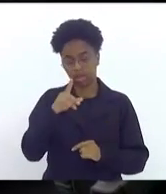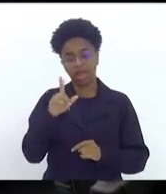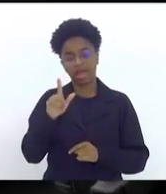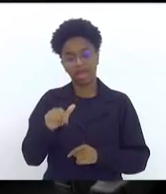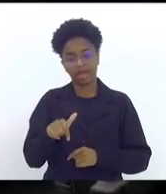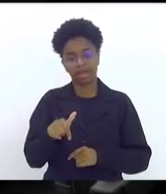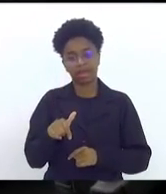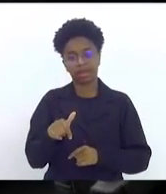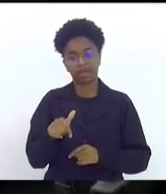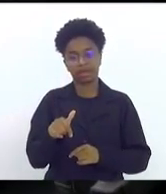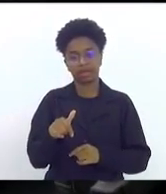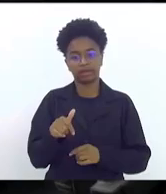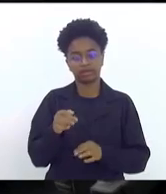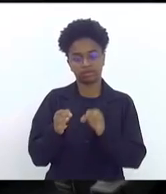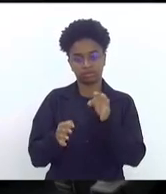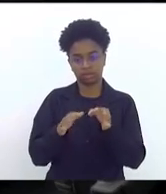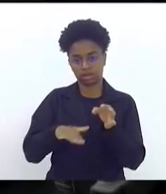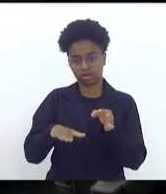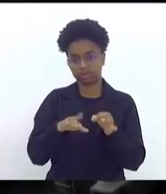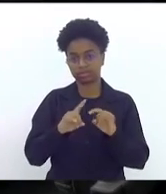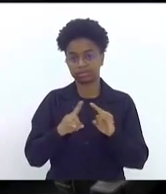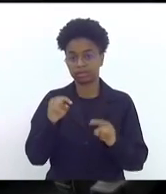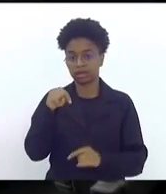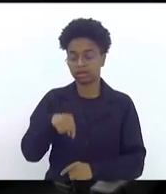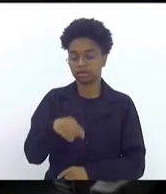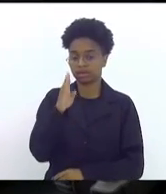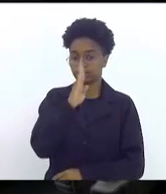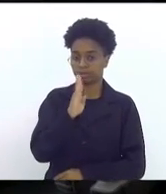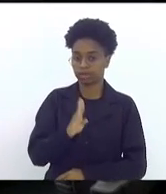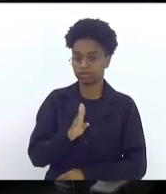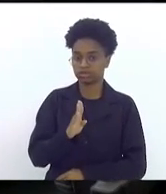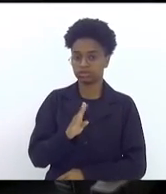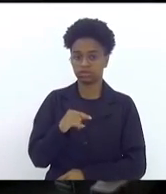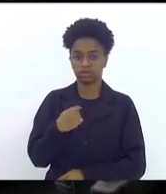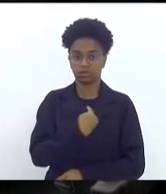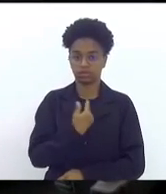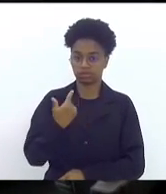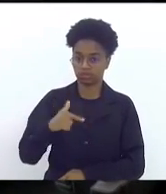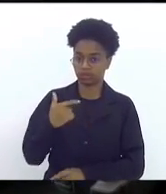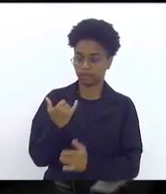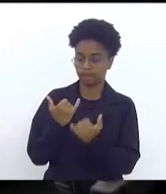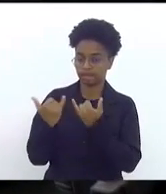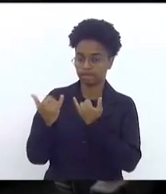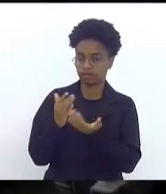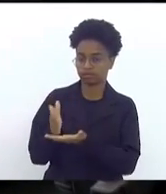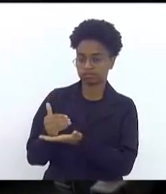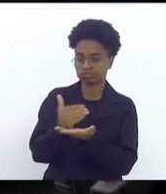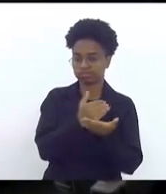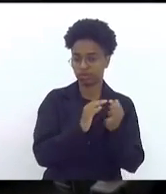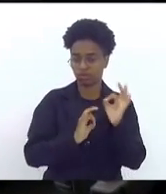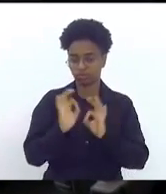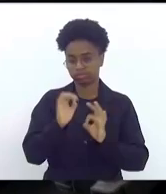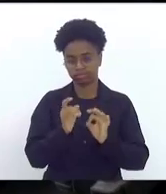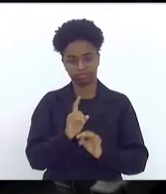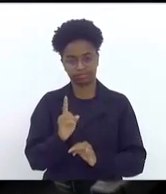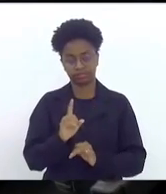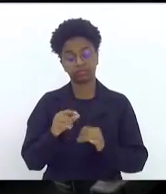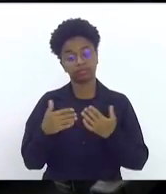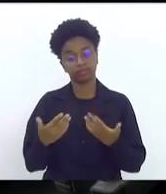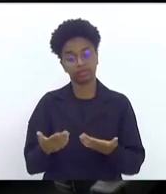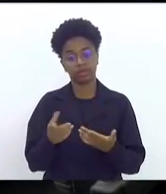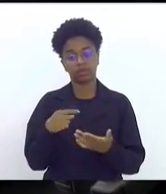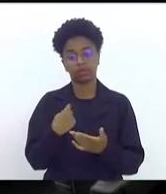sistemática. No Brasil, como eu disse, não contamos com dados tão bem sistematizados. Nós nos deparamos, no